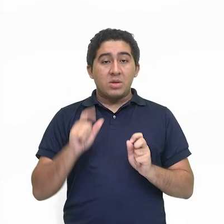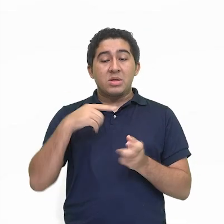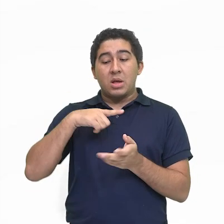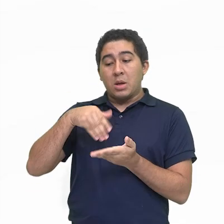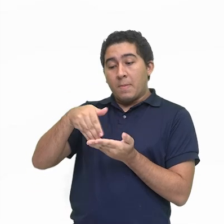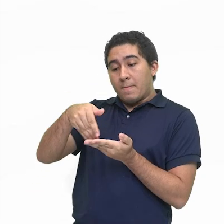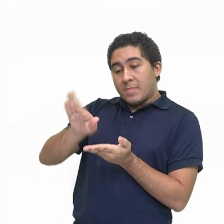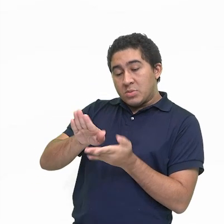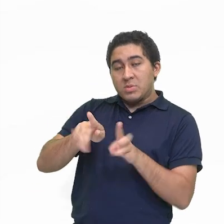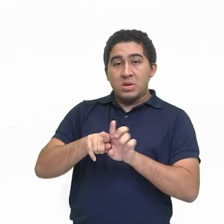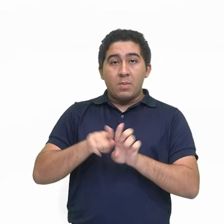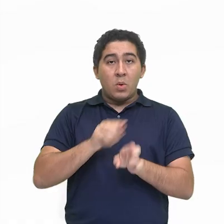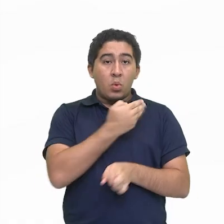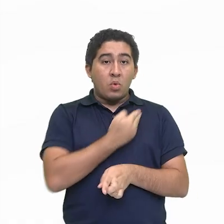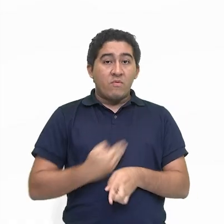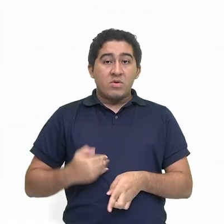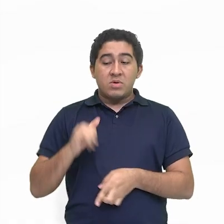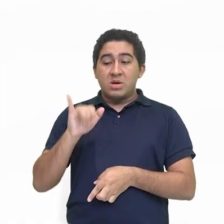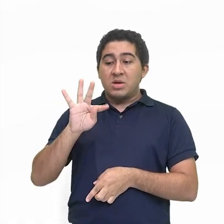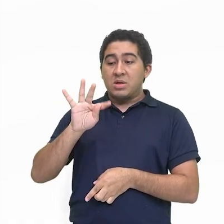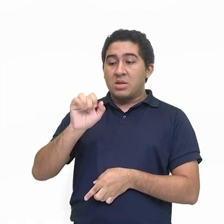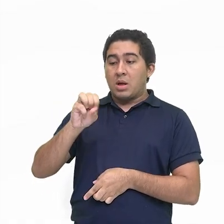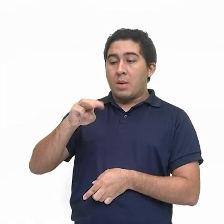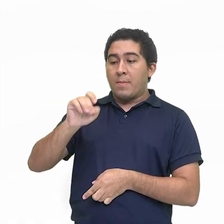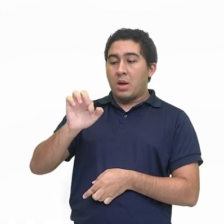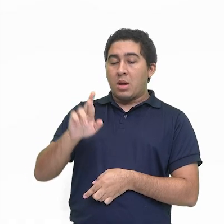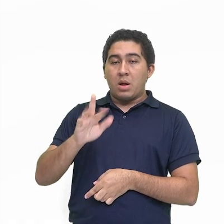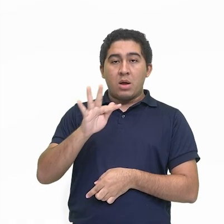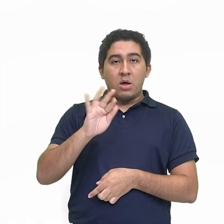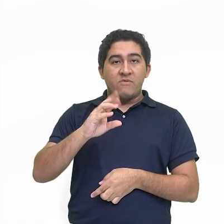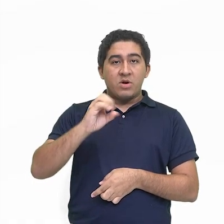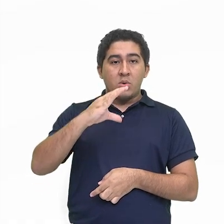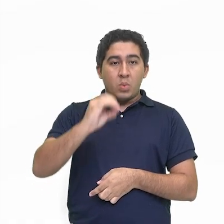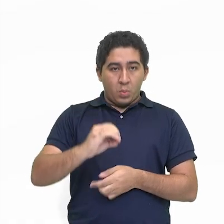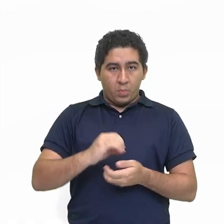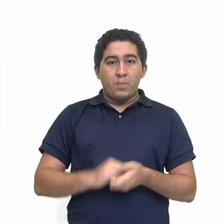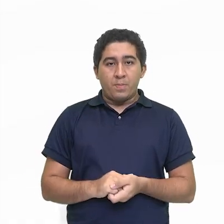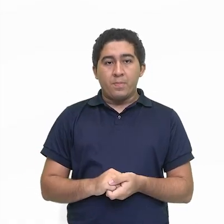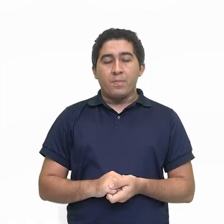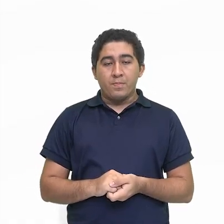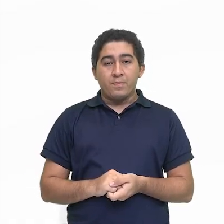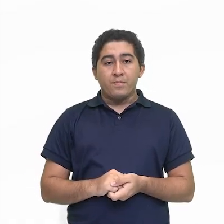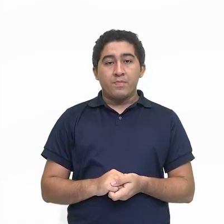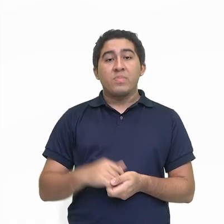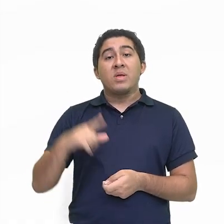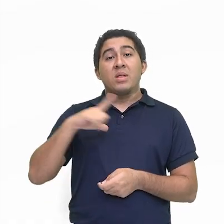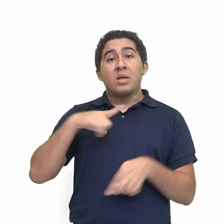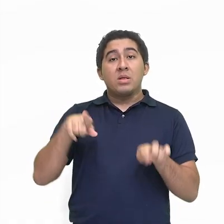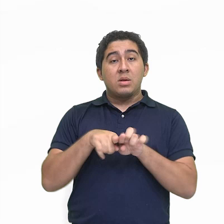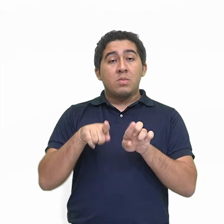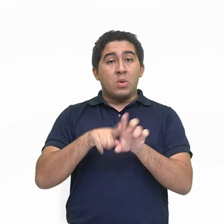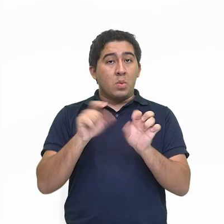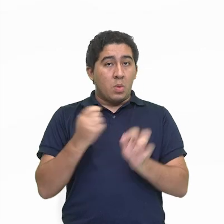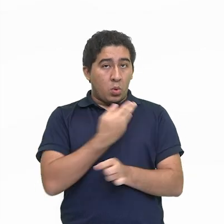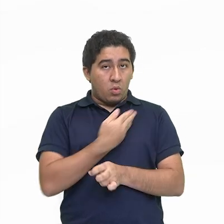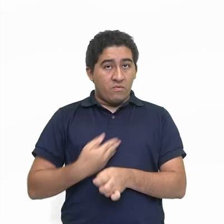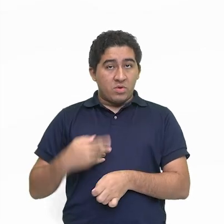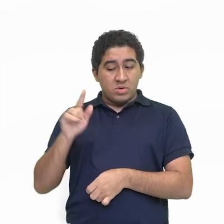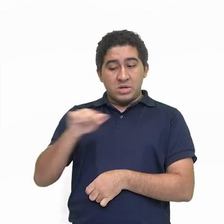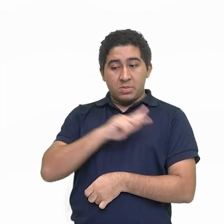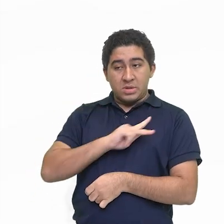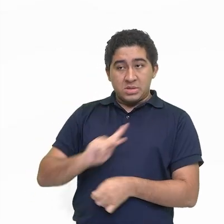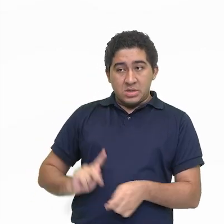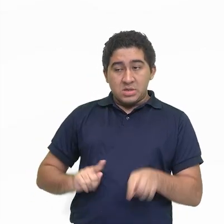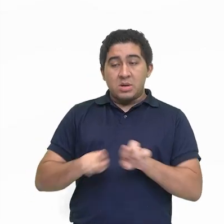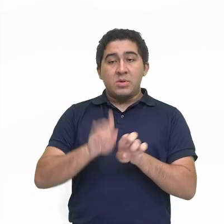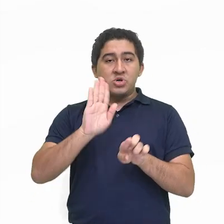e o governo Itamar Franco, além do Plano Real, tá bem? Temos, então, o governo de Fernando Collor de Mello, né,